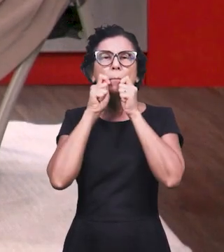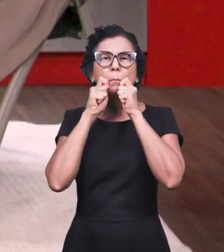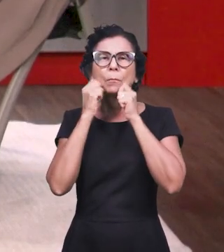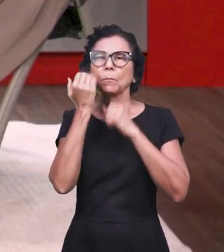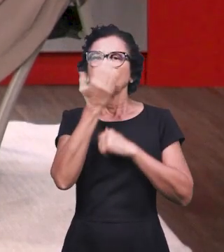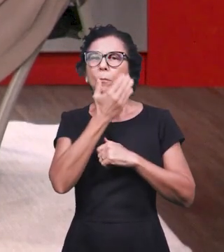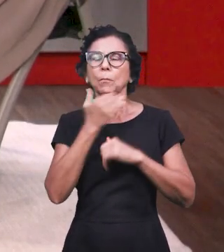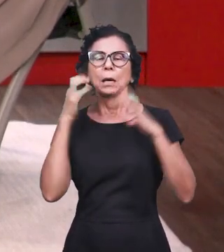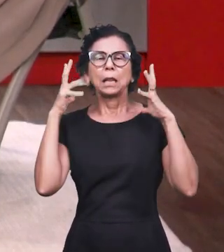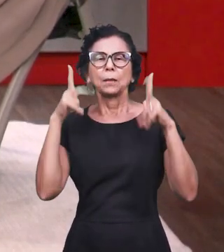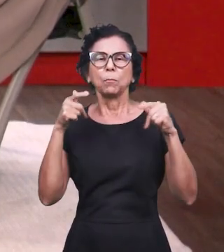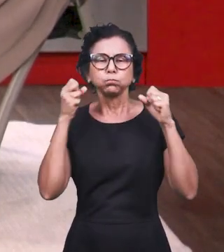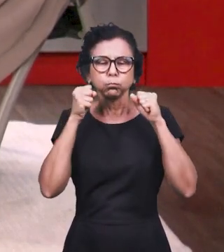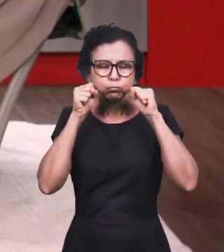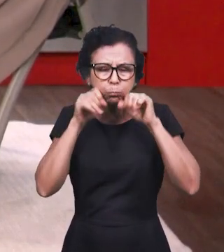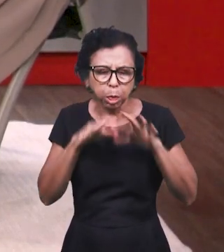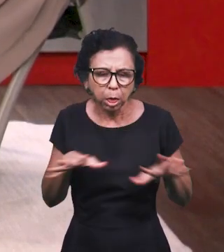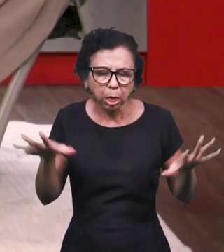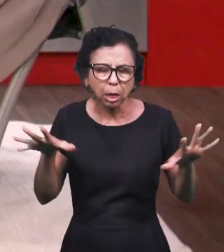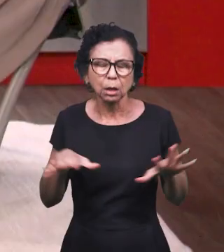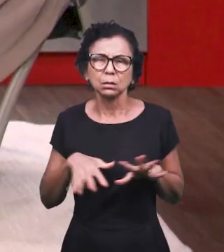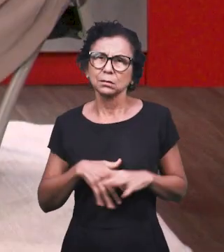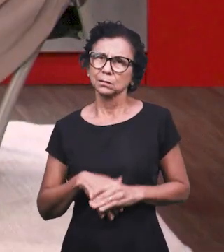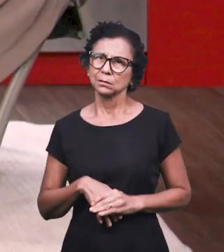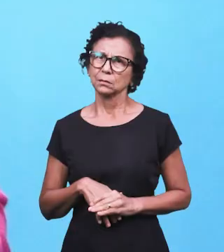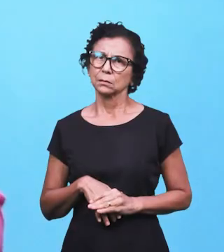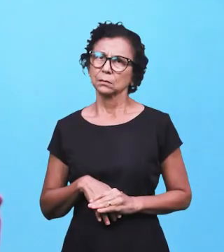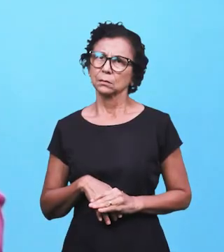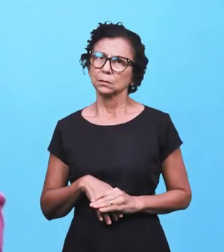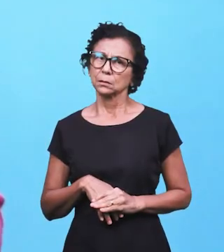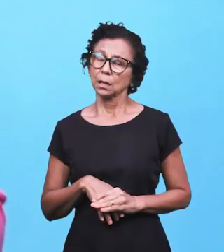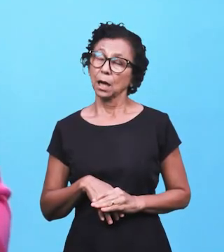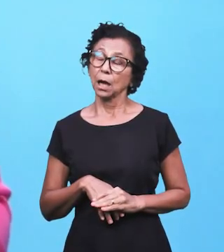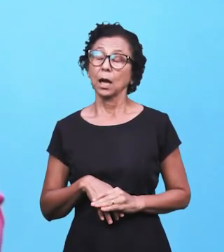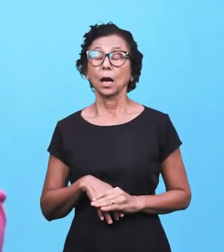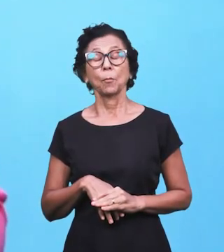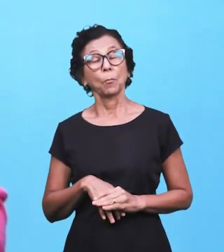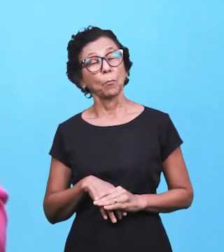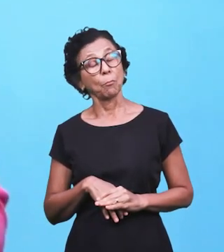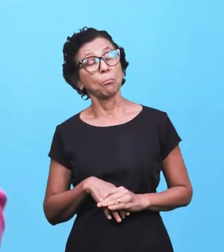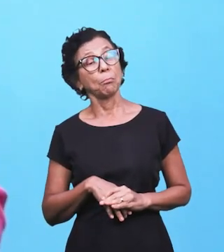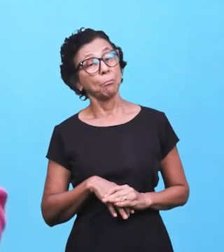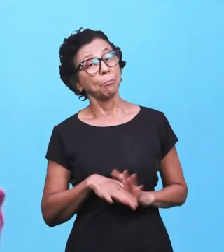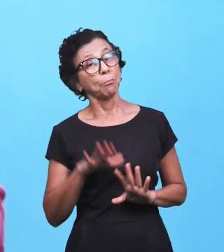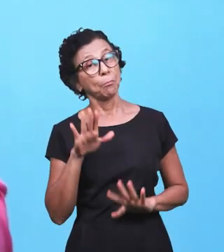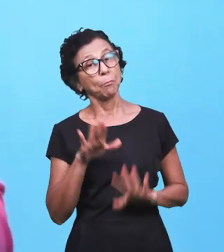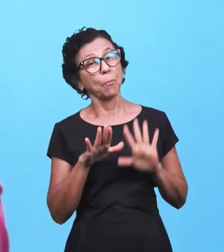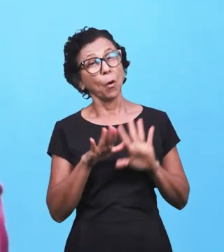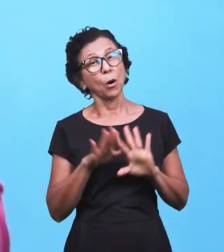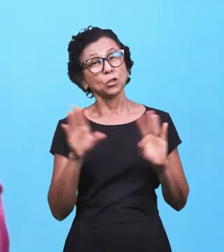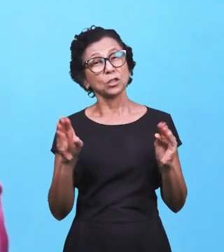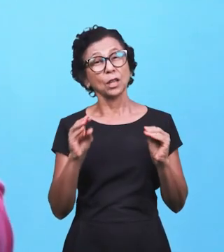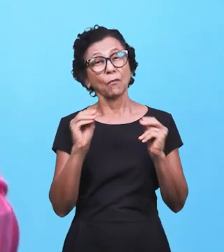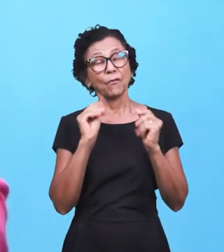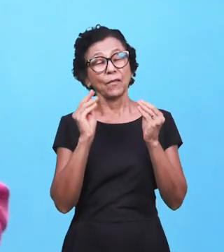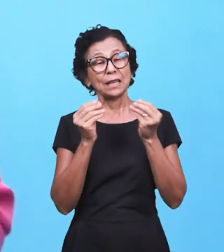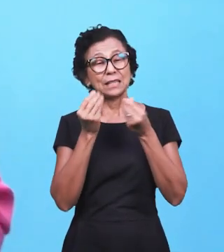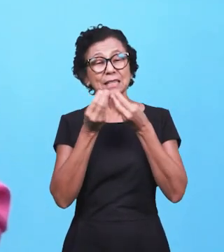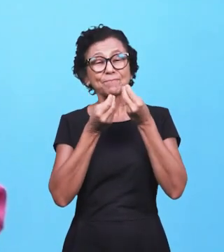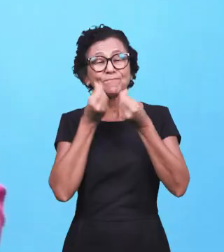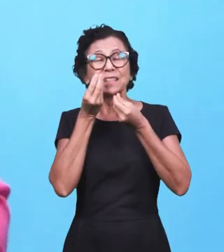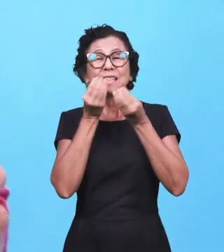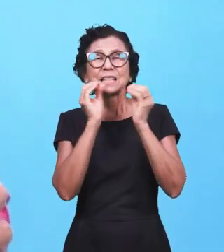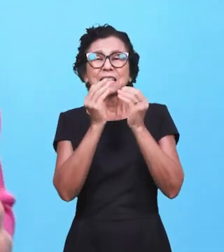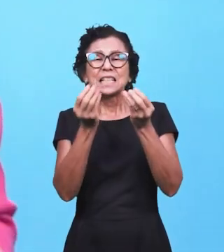coisa não está certo, né? Pode sim mudar um pouquinho a flora bucal. Então, tem que fazer isso de acordo com a recomendação